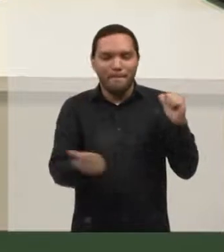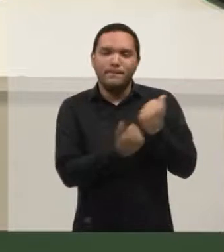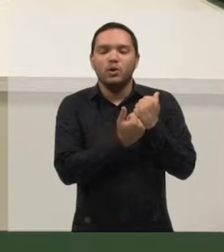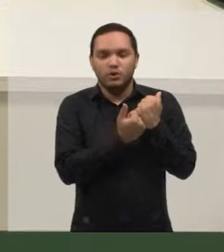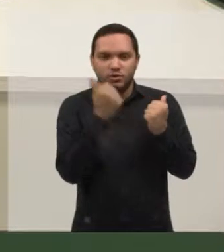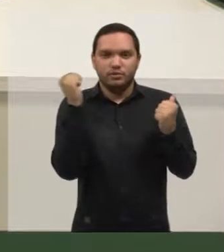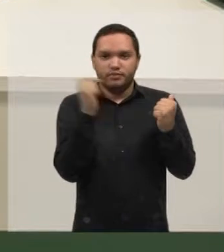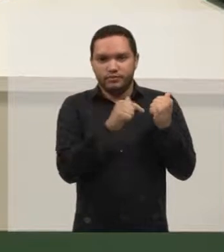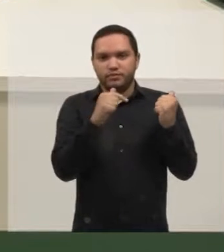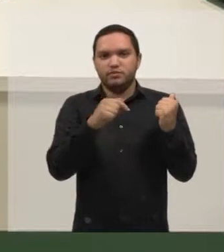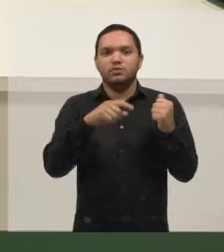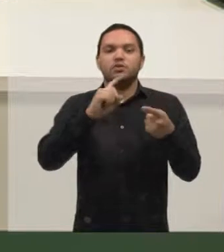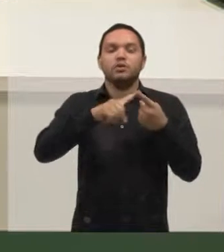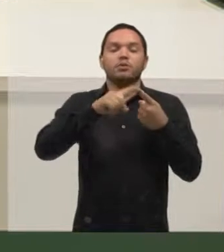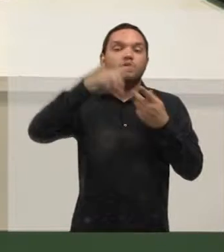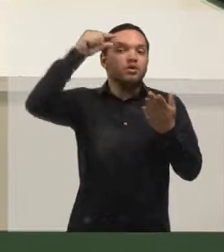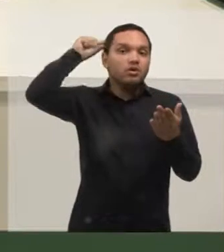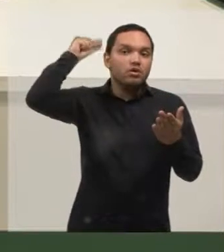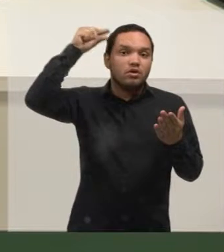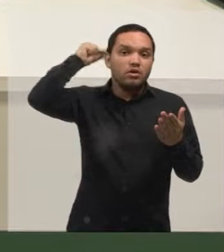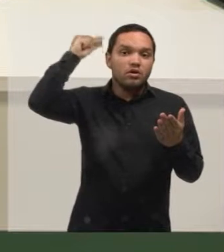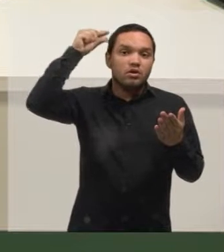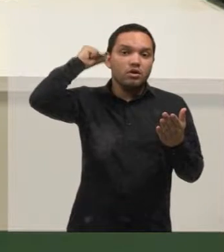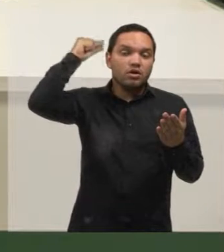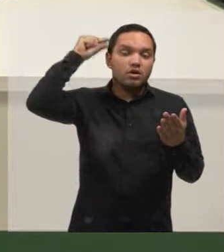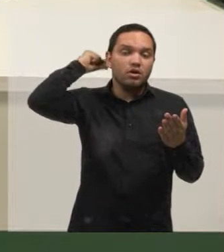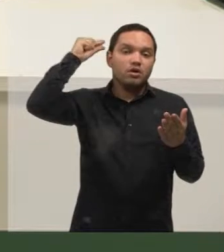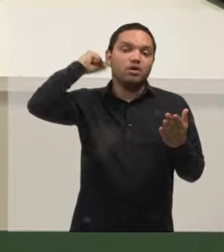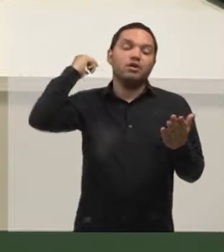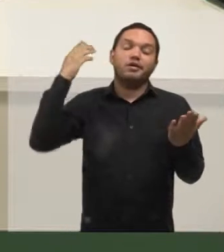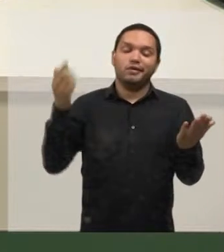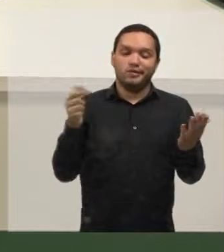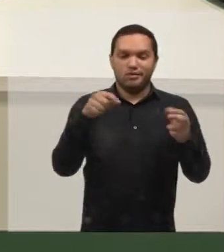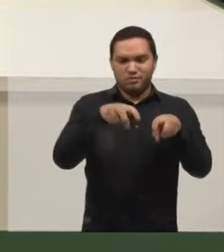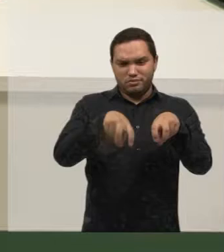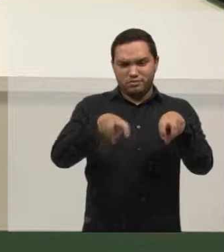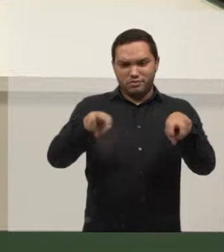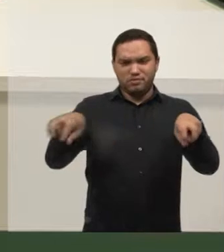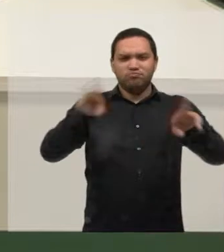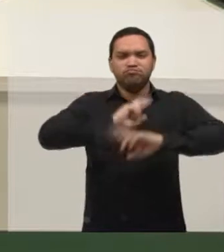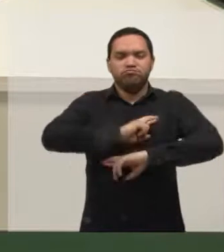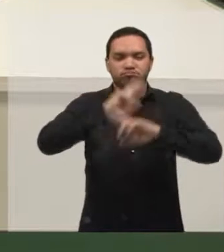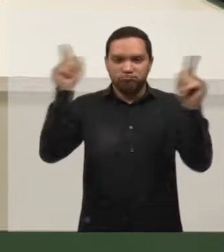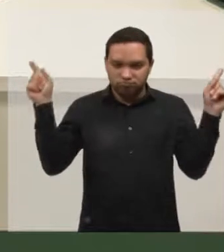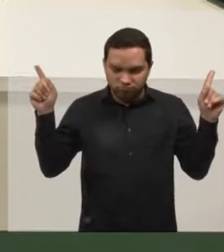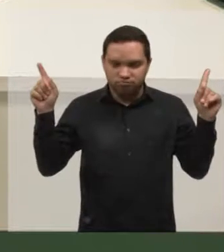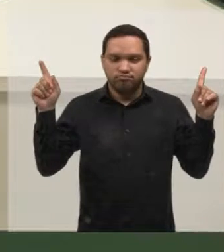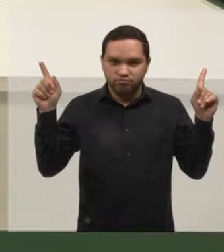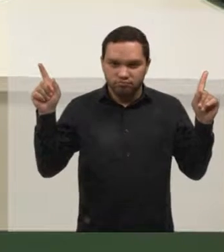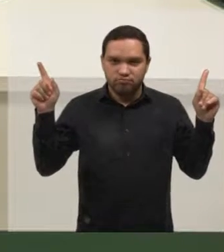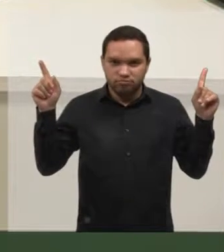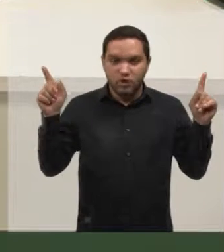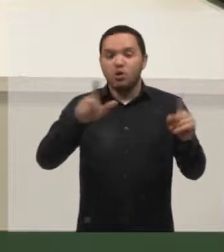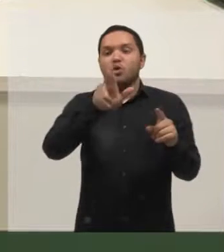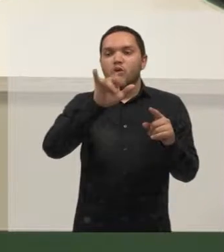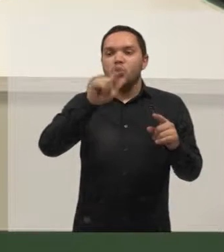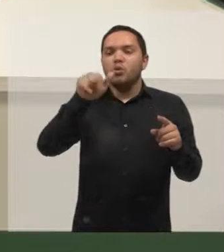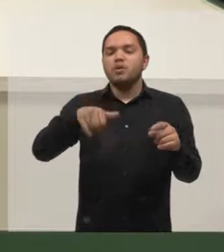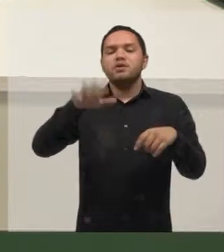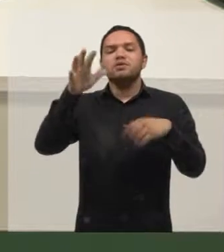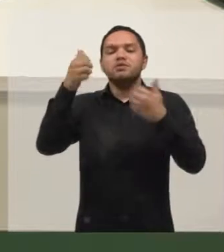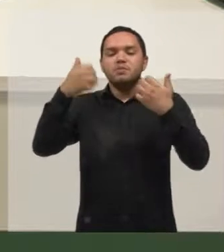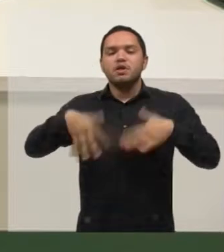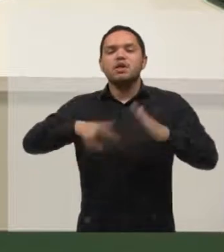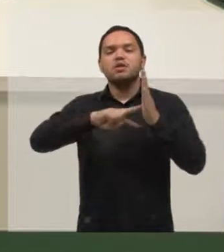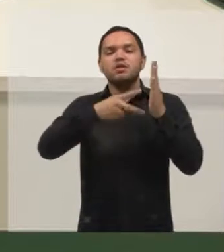Zezinho. Zezé Albuquerque. A indicação do Zezinho Albuquerque, que é Quer do PT. dizer, é uma mesa diferenciada. O Luiz está querendo passar que essa mesa